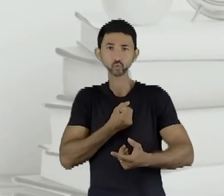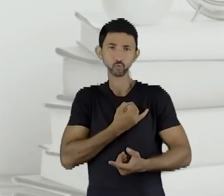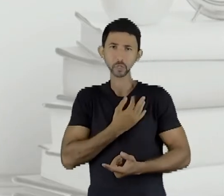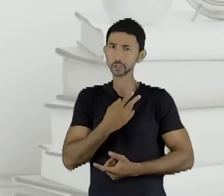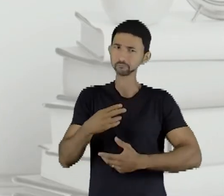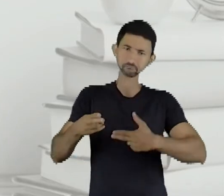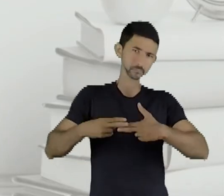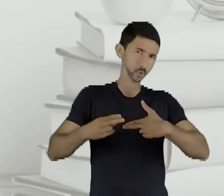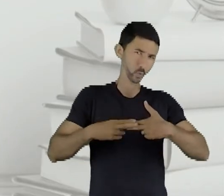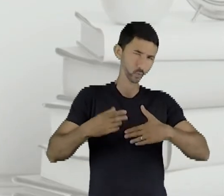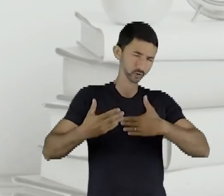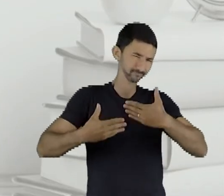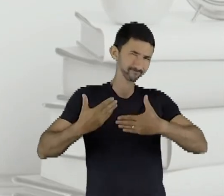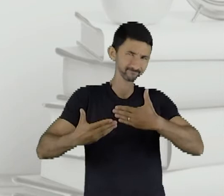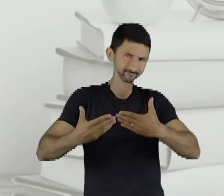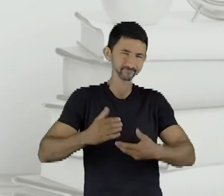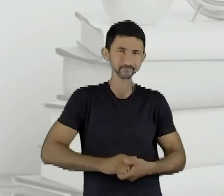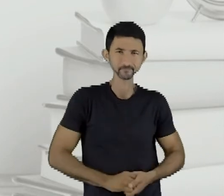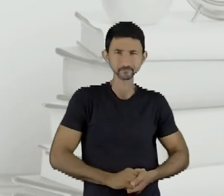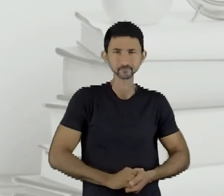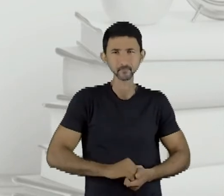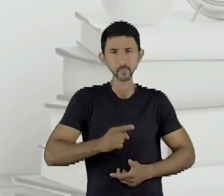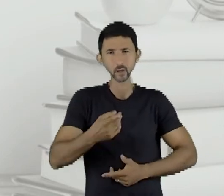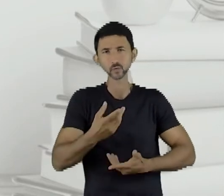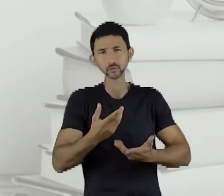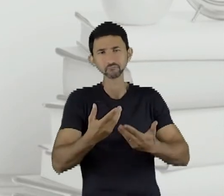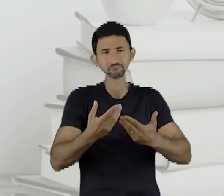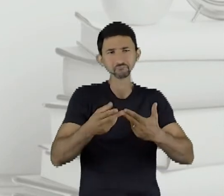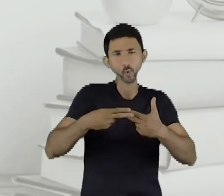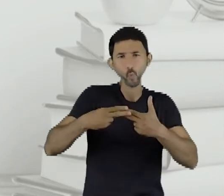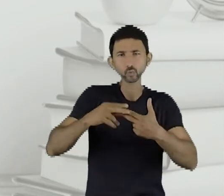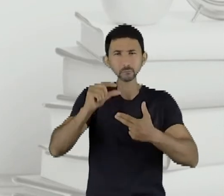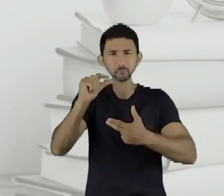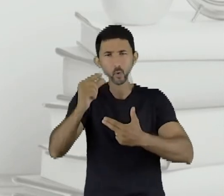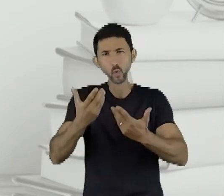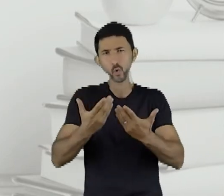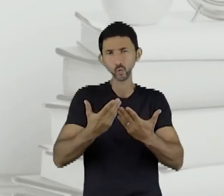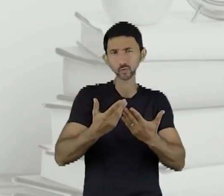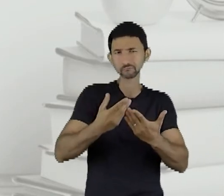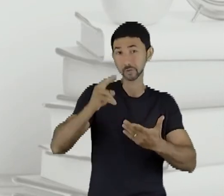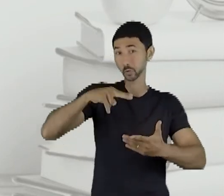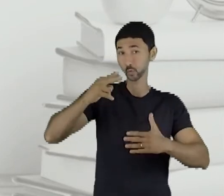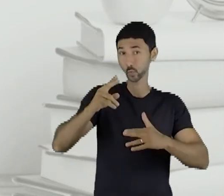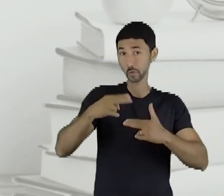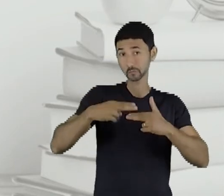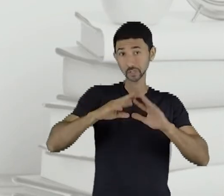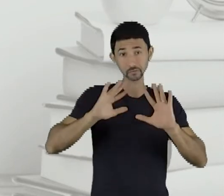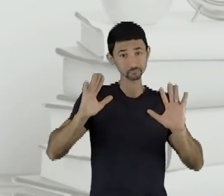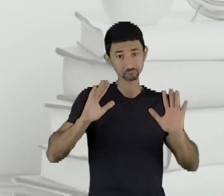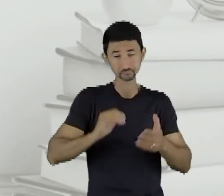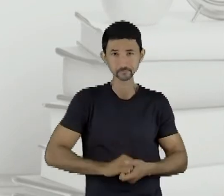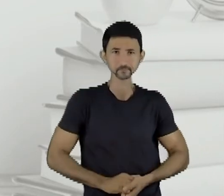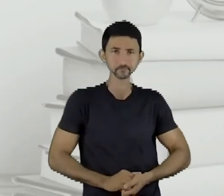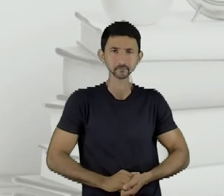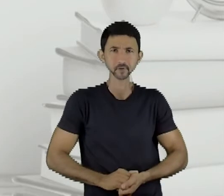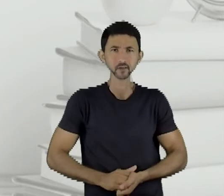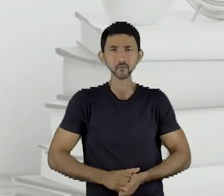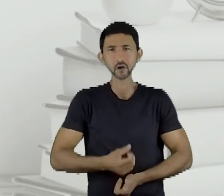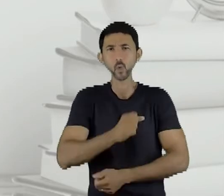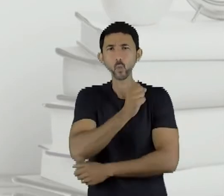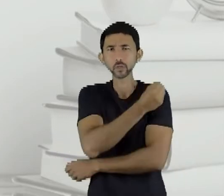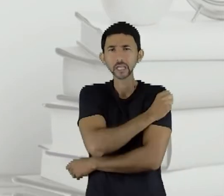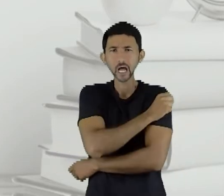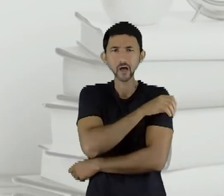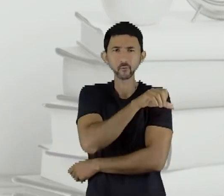E outros vocês conhecem, usam pouco, já usaram ou nunca usaram. Eu acredito que para o 8º e 9º ano você